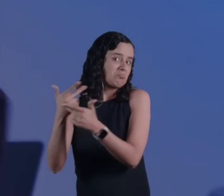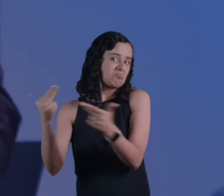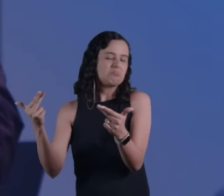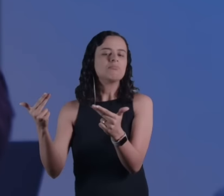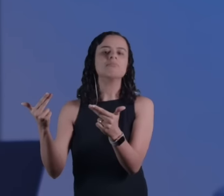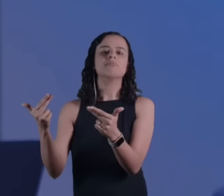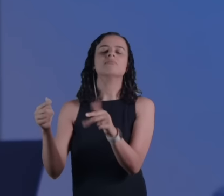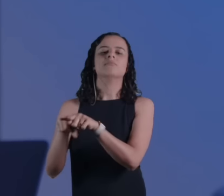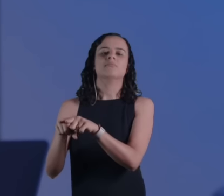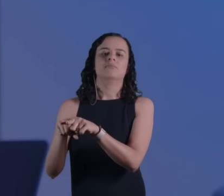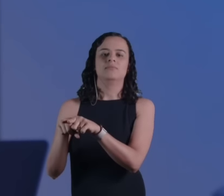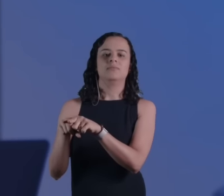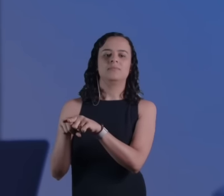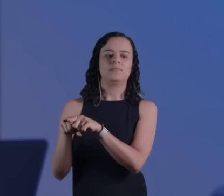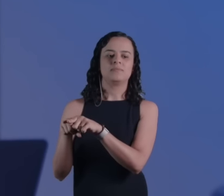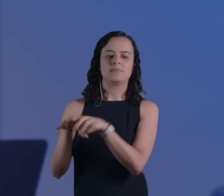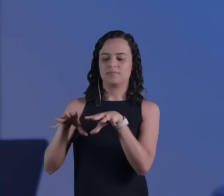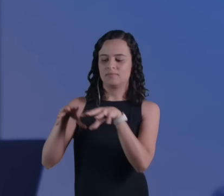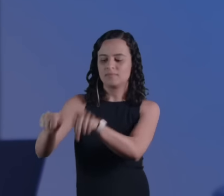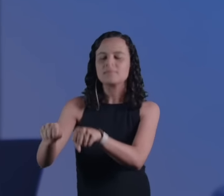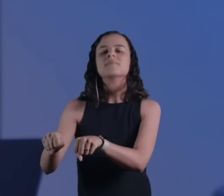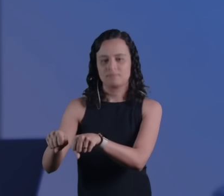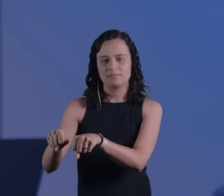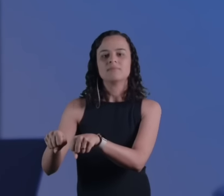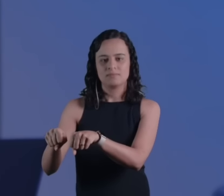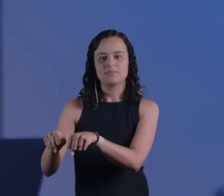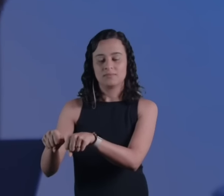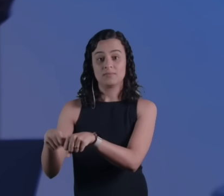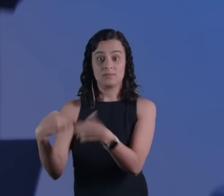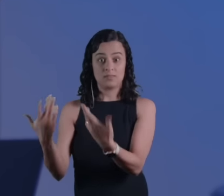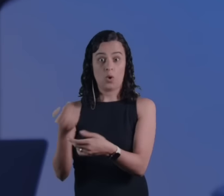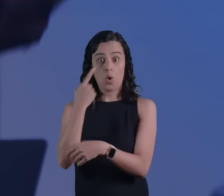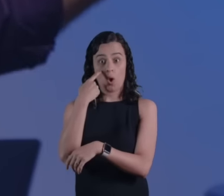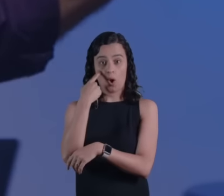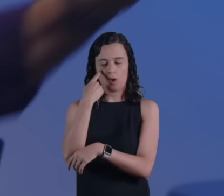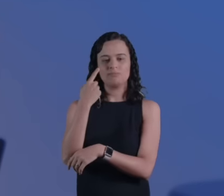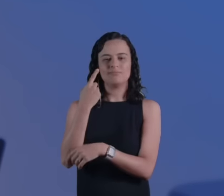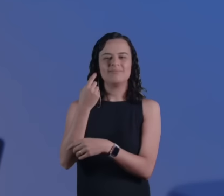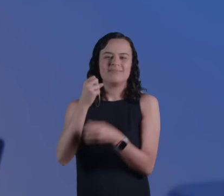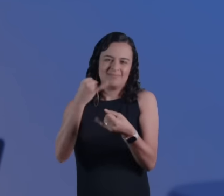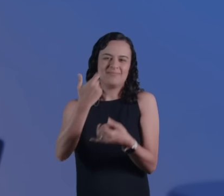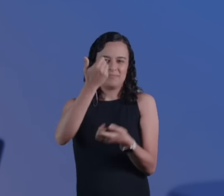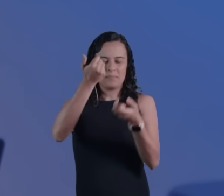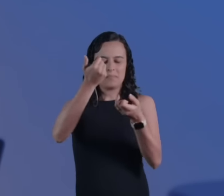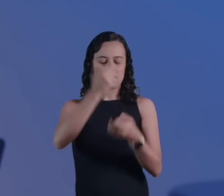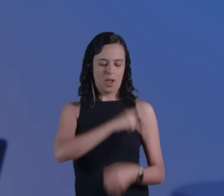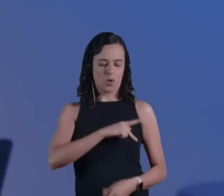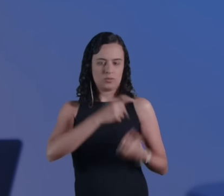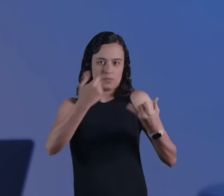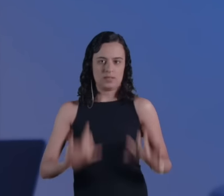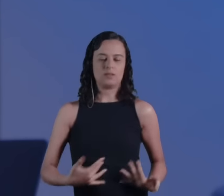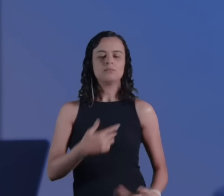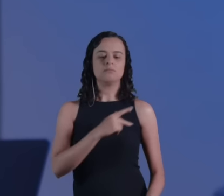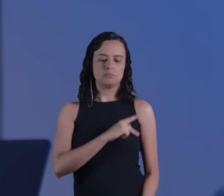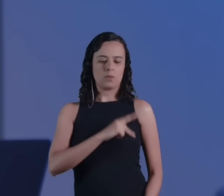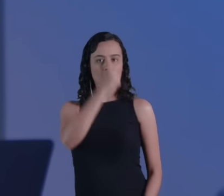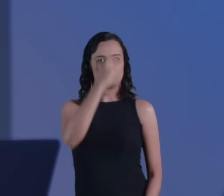quando Paulo está dizendo Paulo, apóstolo de Jesus, ele está dizendo que ele é